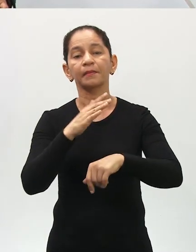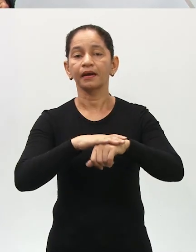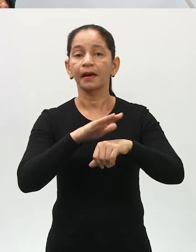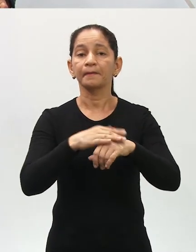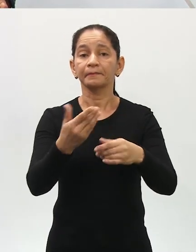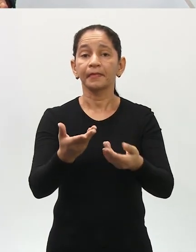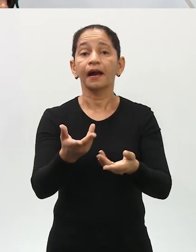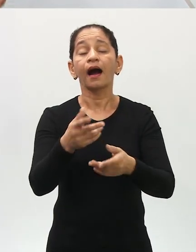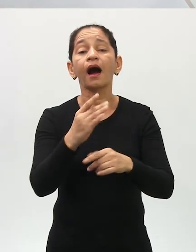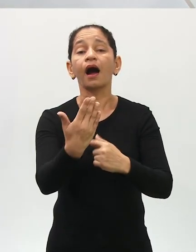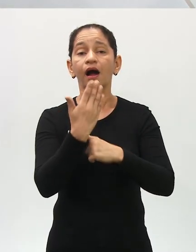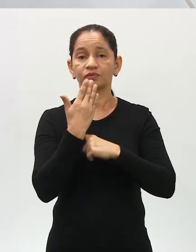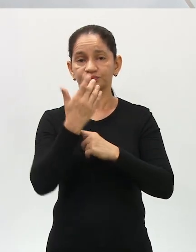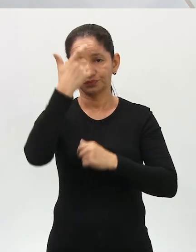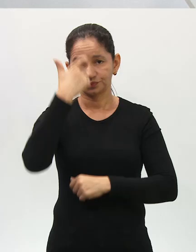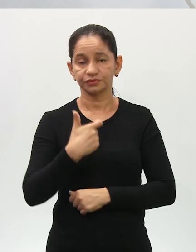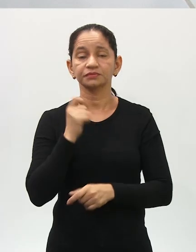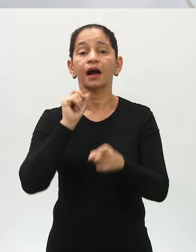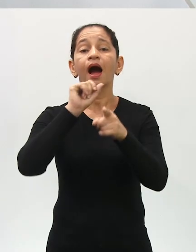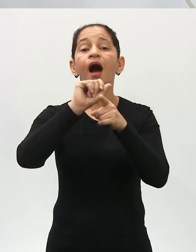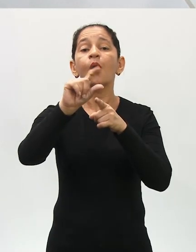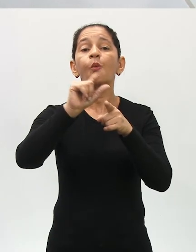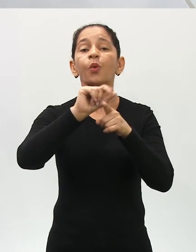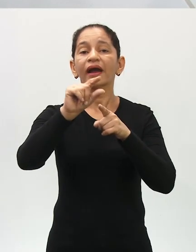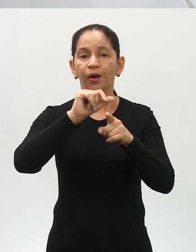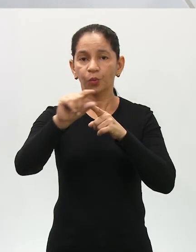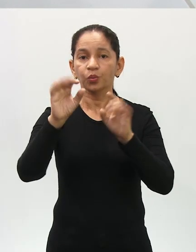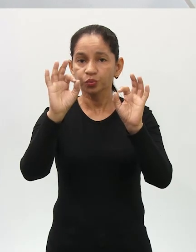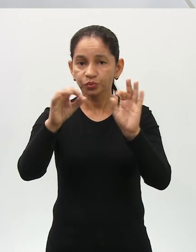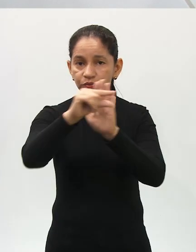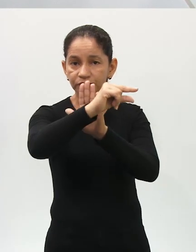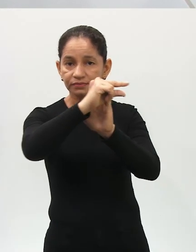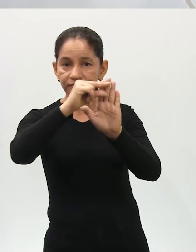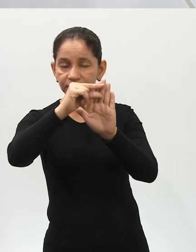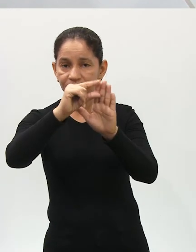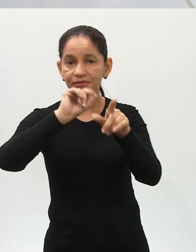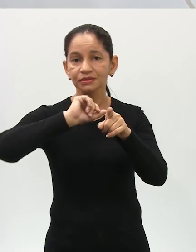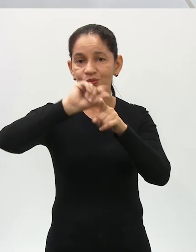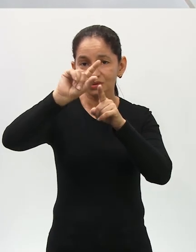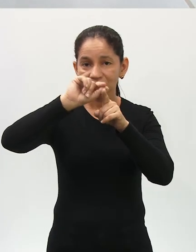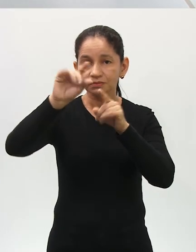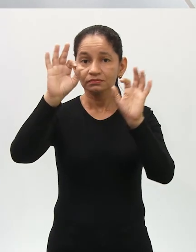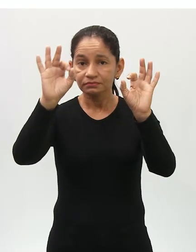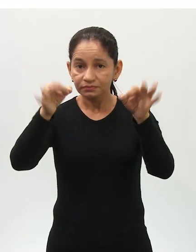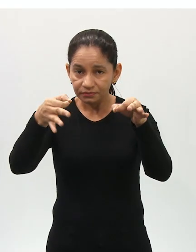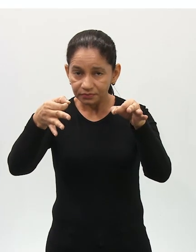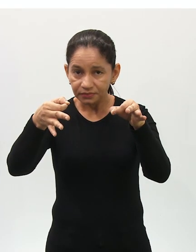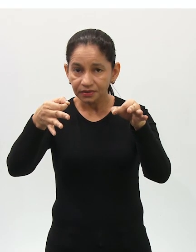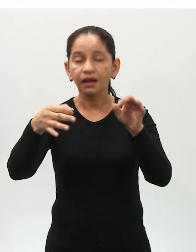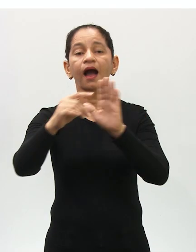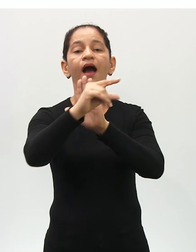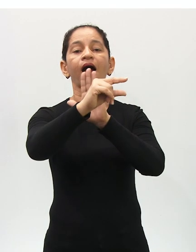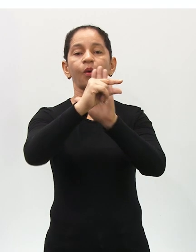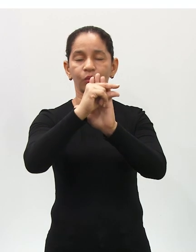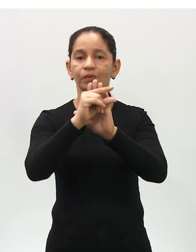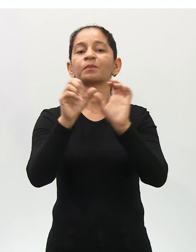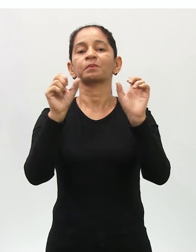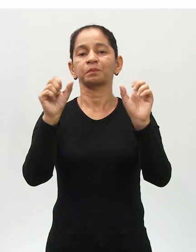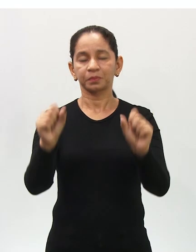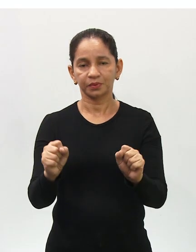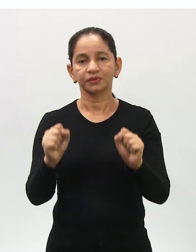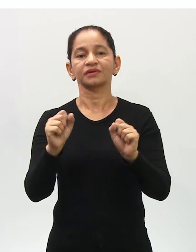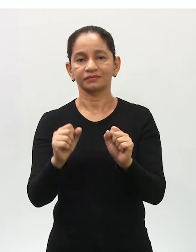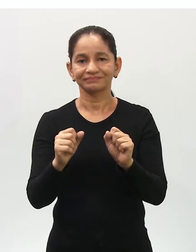oferecer a cantina. Então ele paga um aluguel, tá? Então esse valor é o que ele chama aqui de atividade econômica do Estado, ou